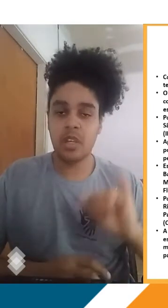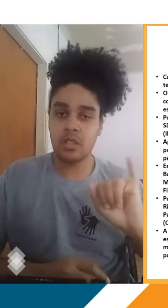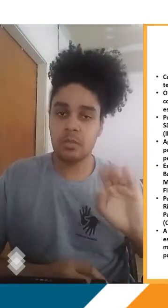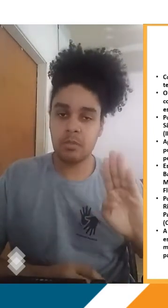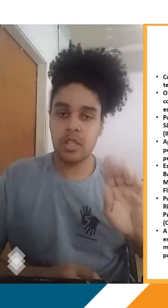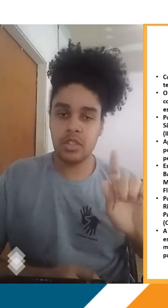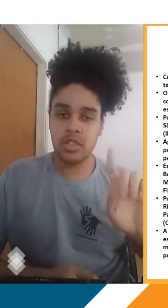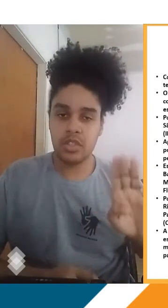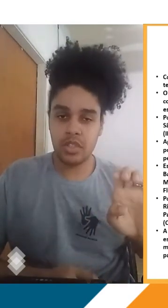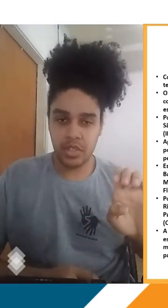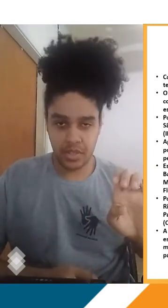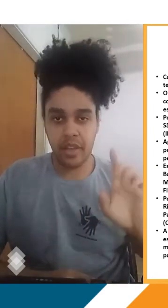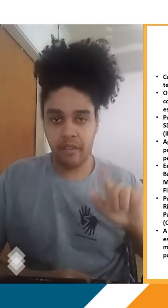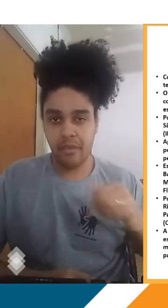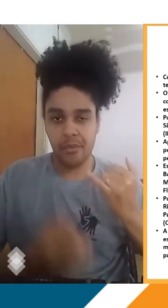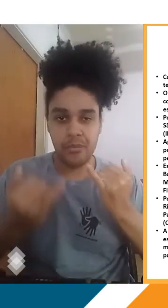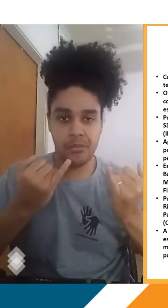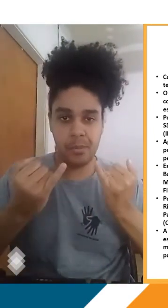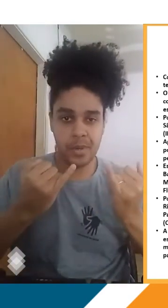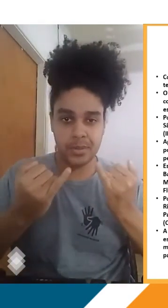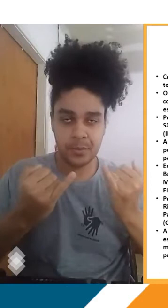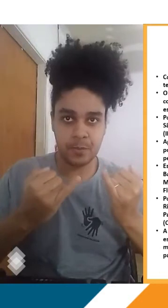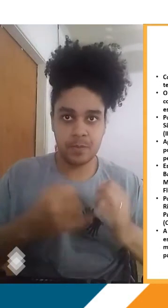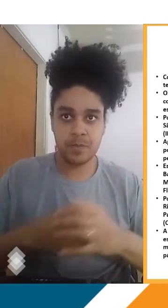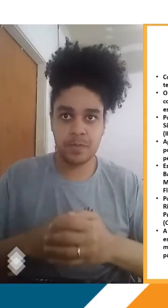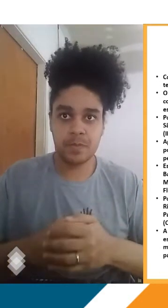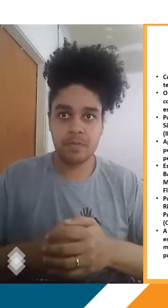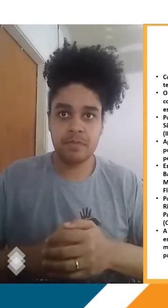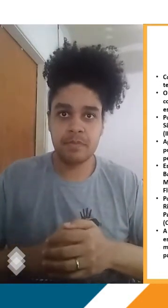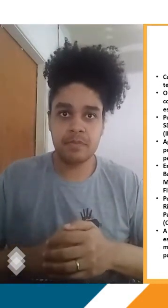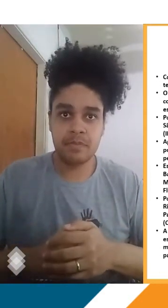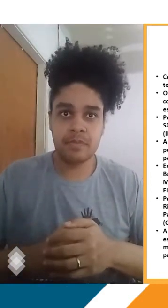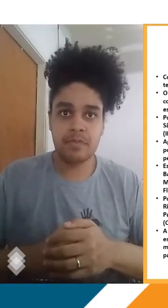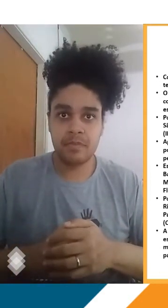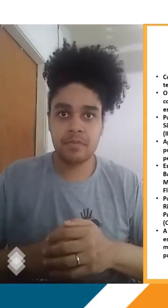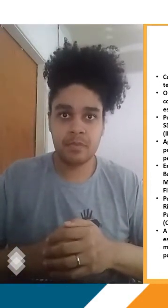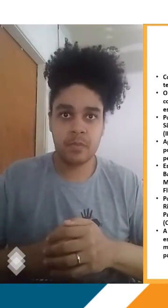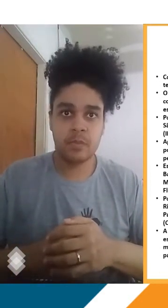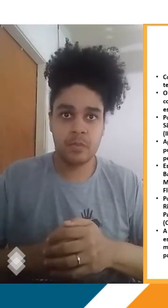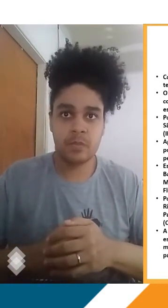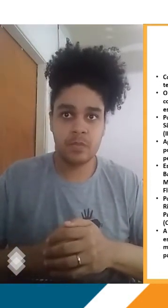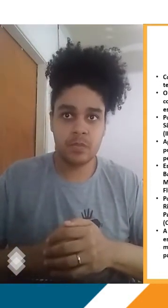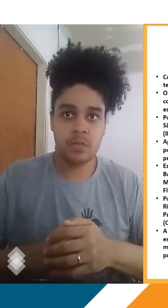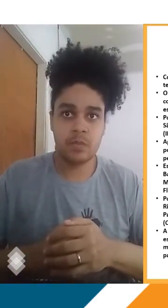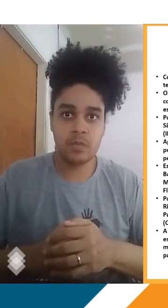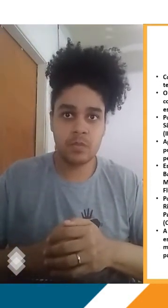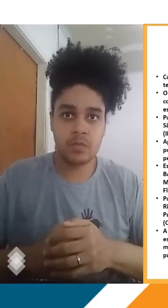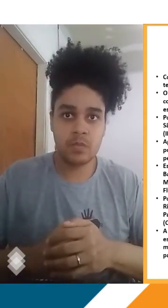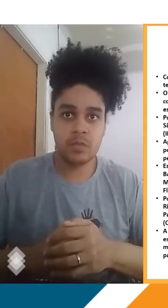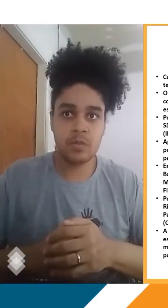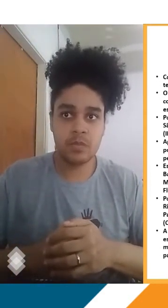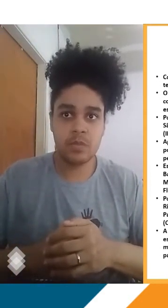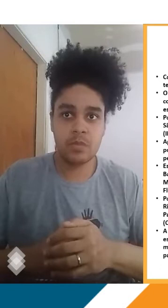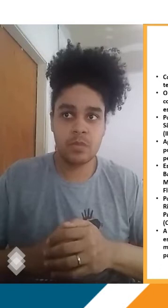década de 70, que era de 77,06 nesse mesmo ano, e passou